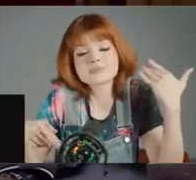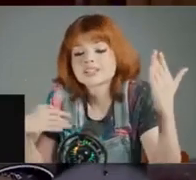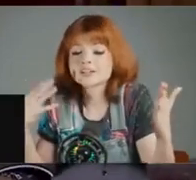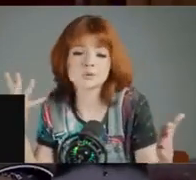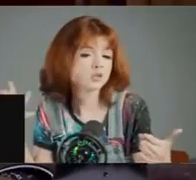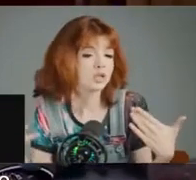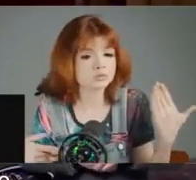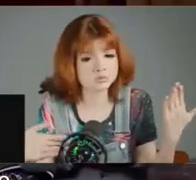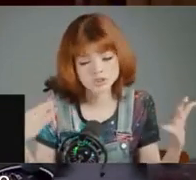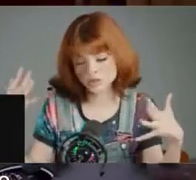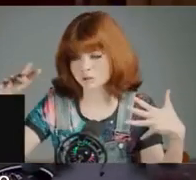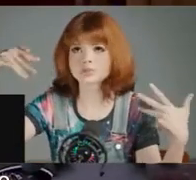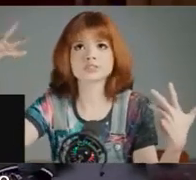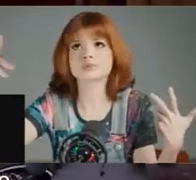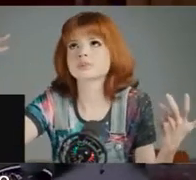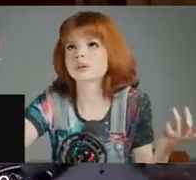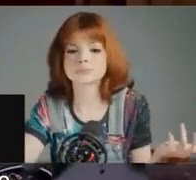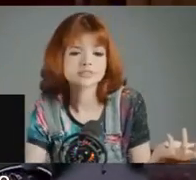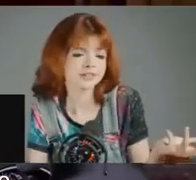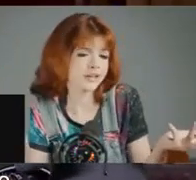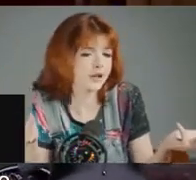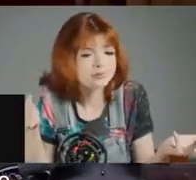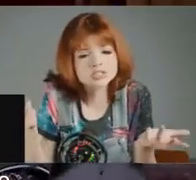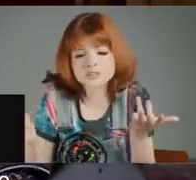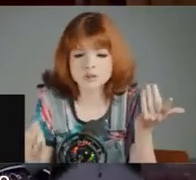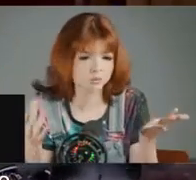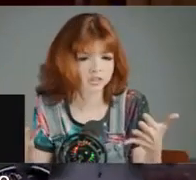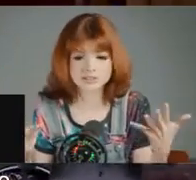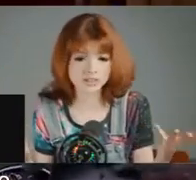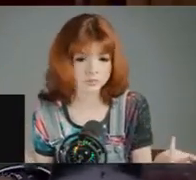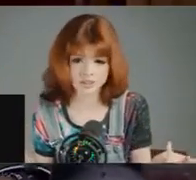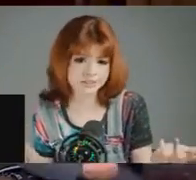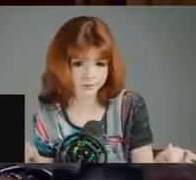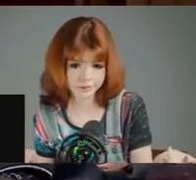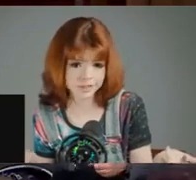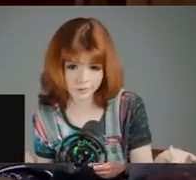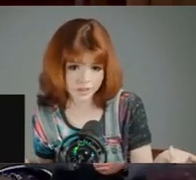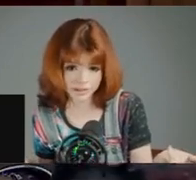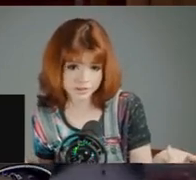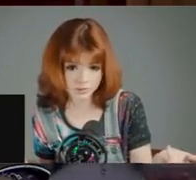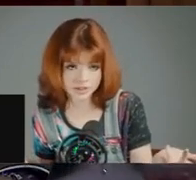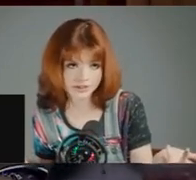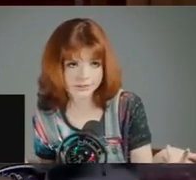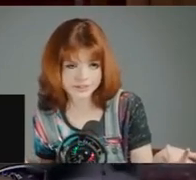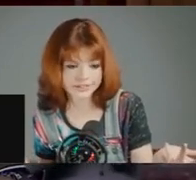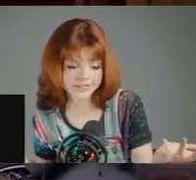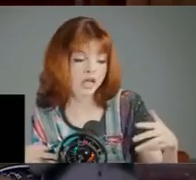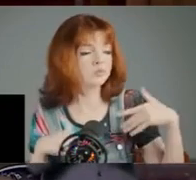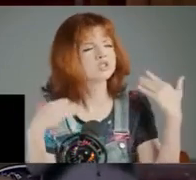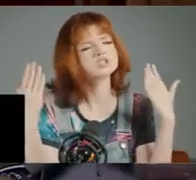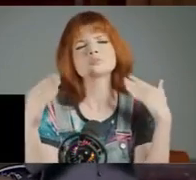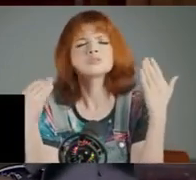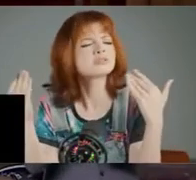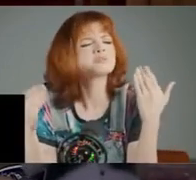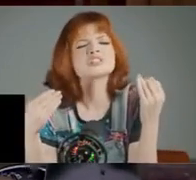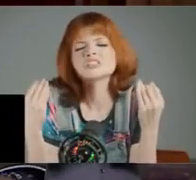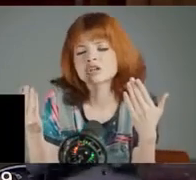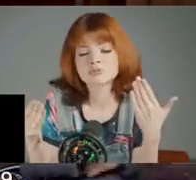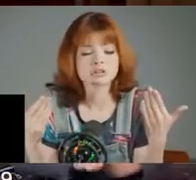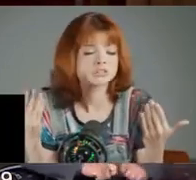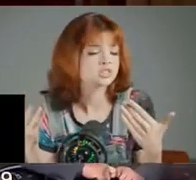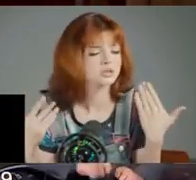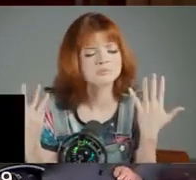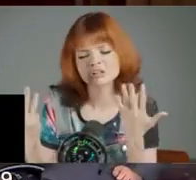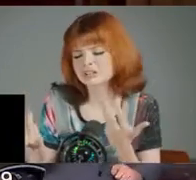Boa noite hoje nos preparamos para o início de um novo ano o Bicentenário de nossa Independência